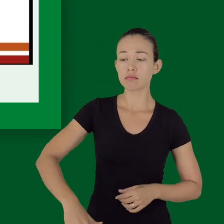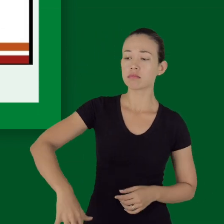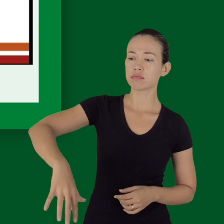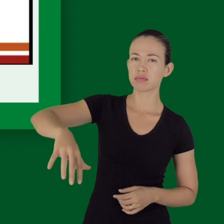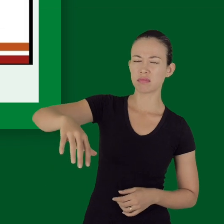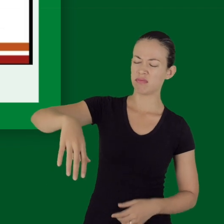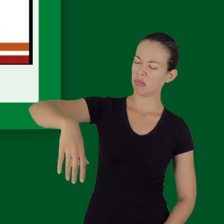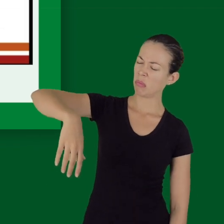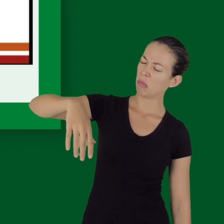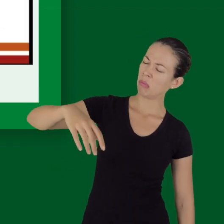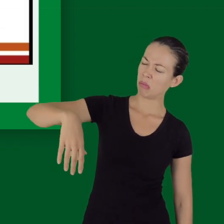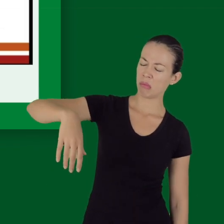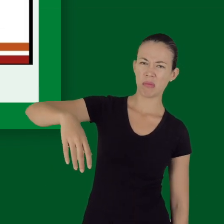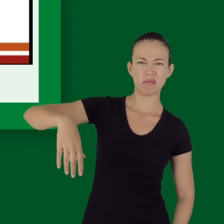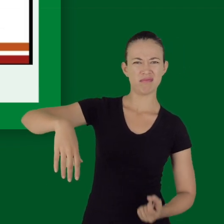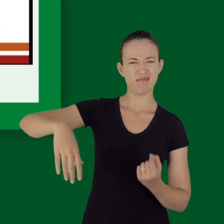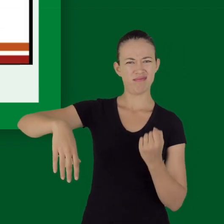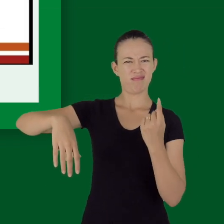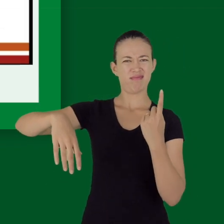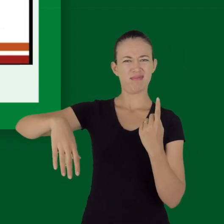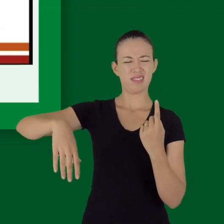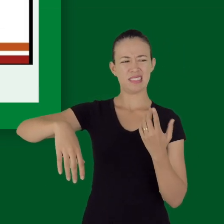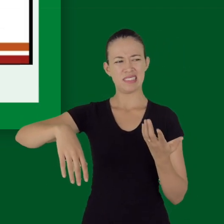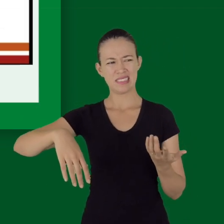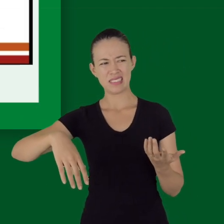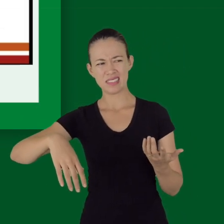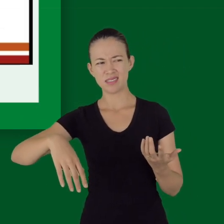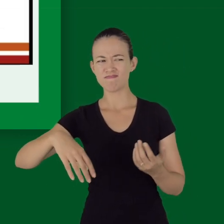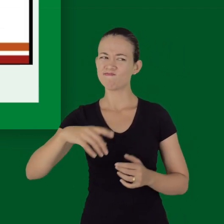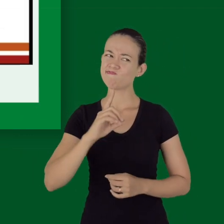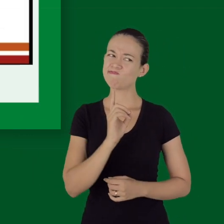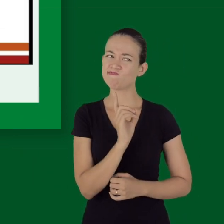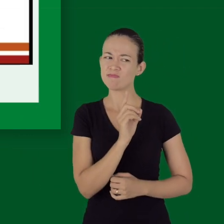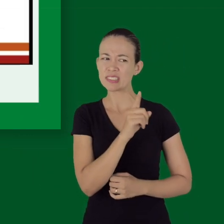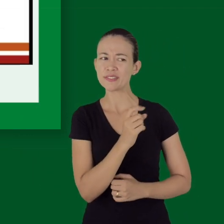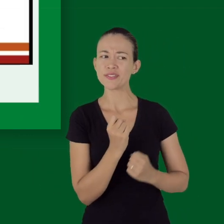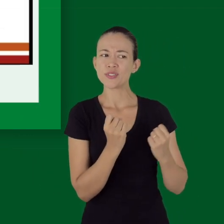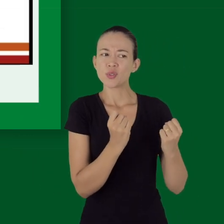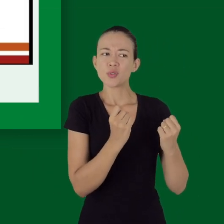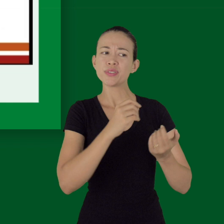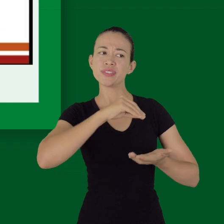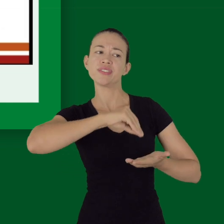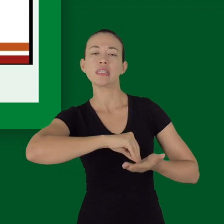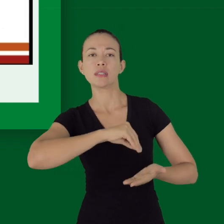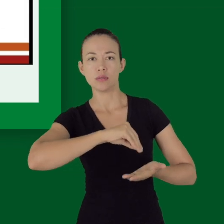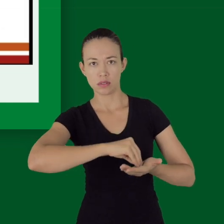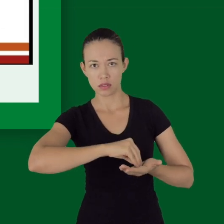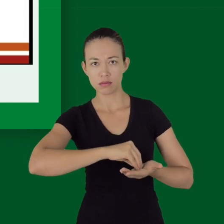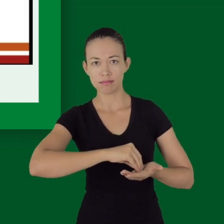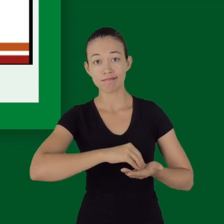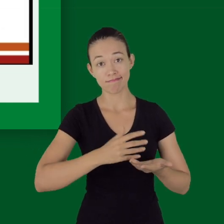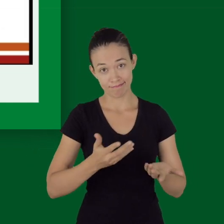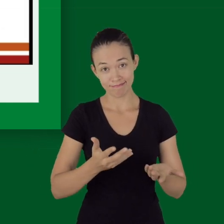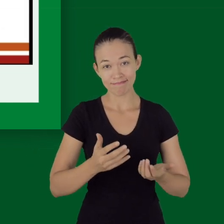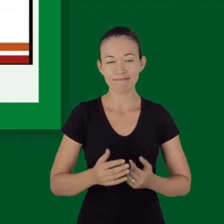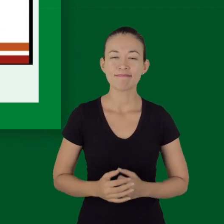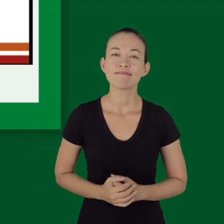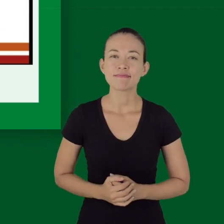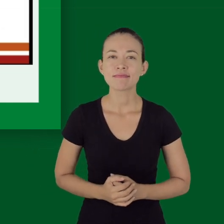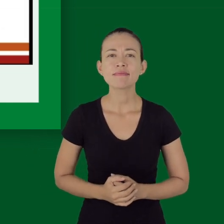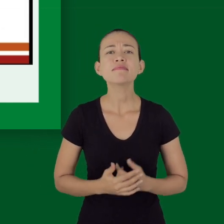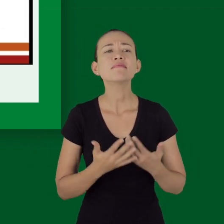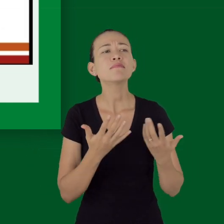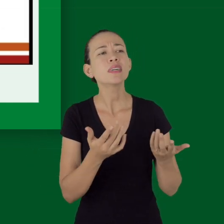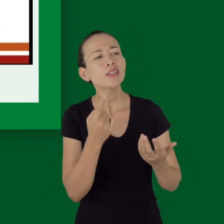uma avaliação geral ainda, inclusive, né? Dentro dessas avaliações gerais, a gente tem duas escalas. A escala de Frankel é uma escala